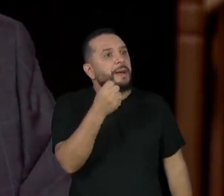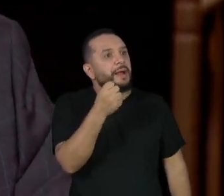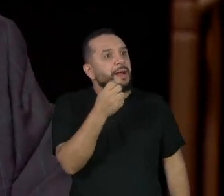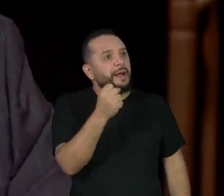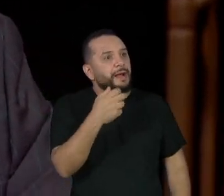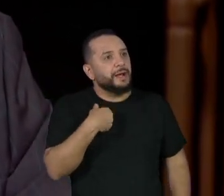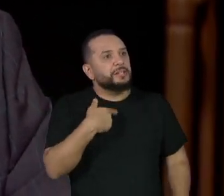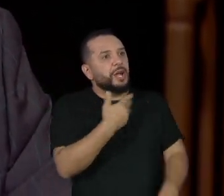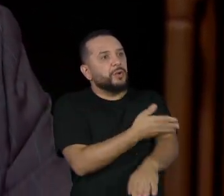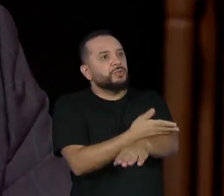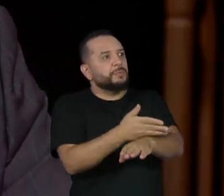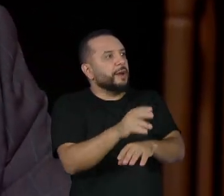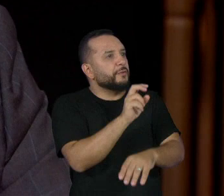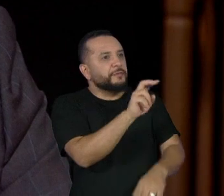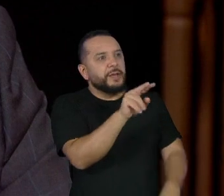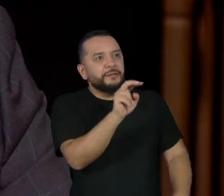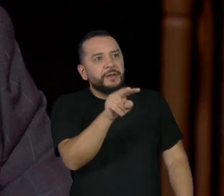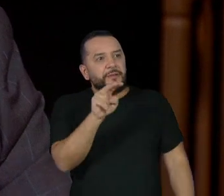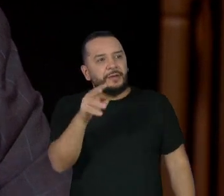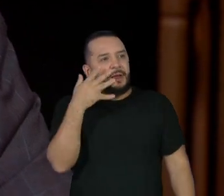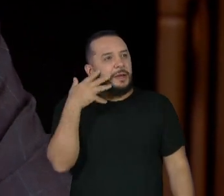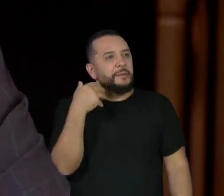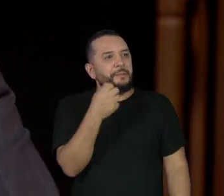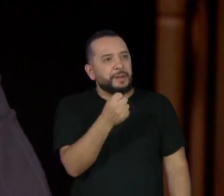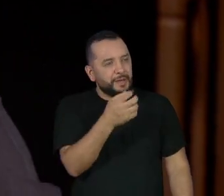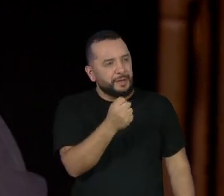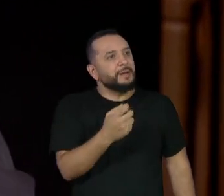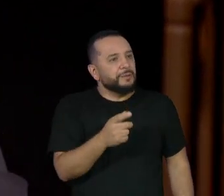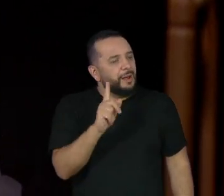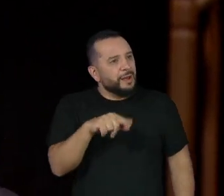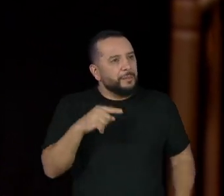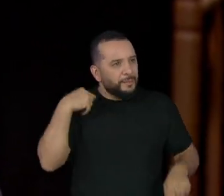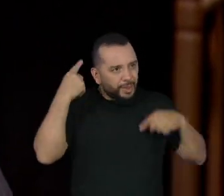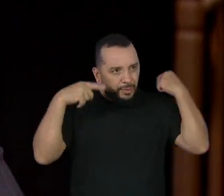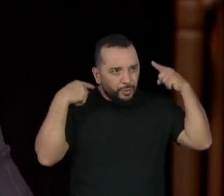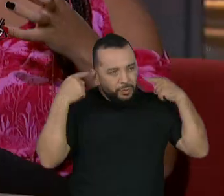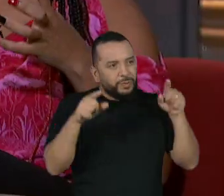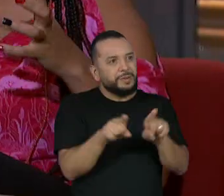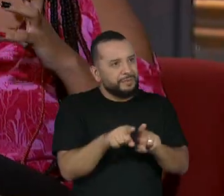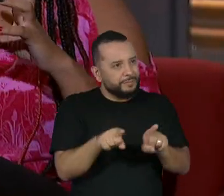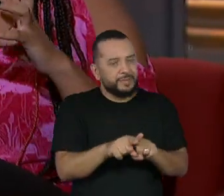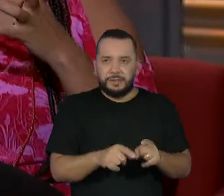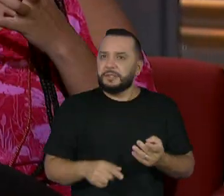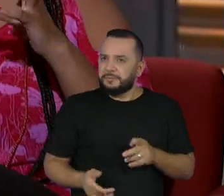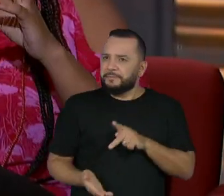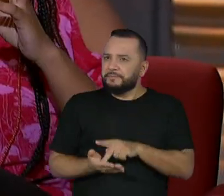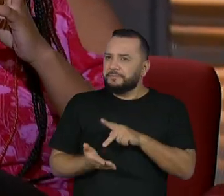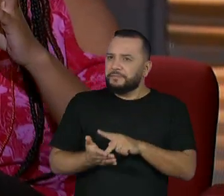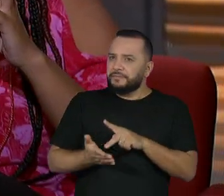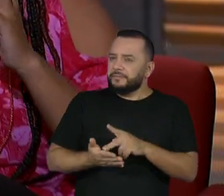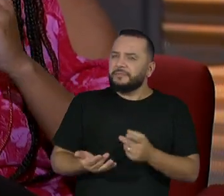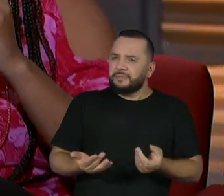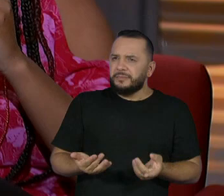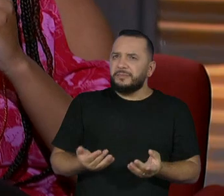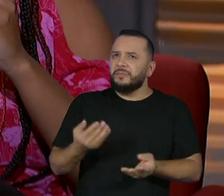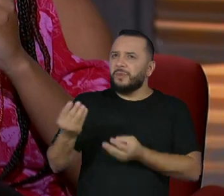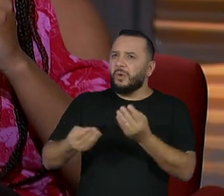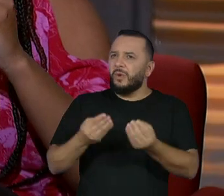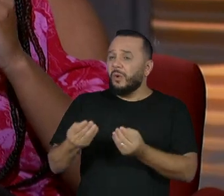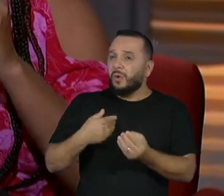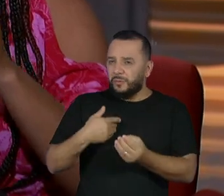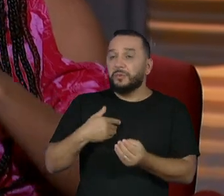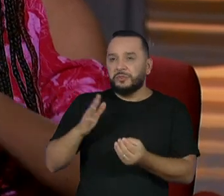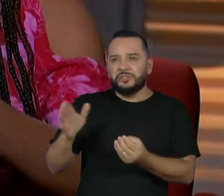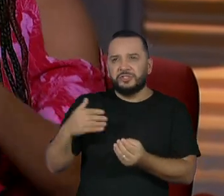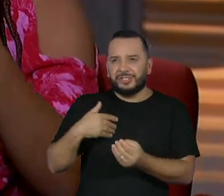seu redor? Sim. Também é um processo muito maluco esse, não é? Exato. E aí, a partir disso, esse processo de racialização,